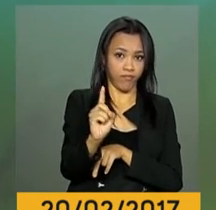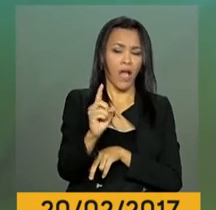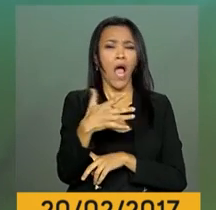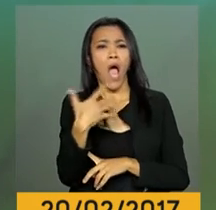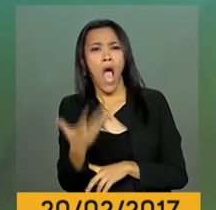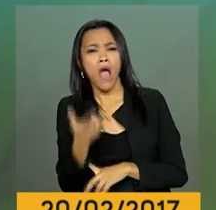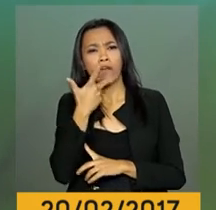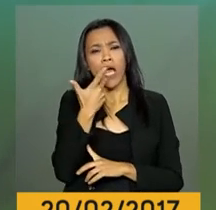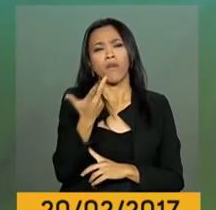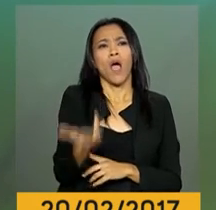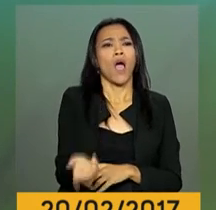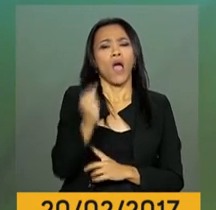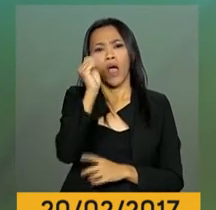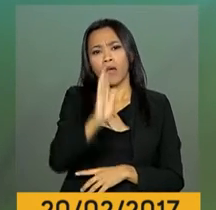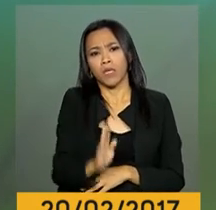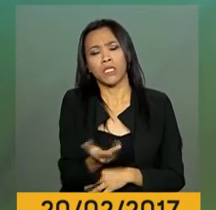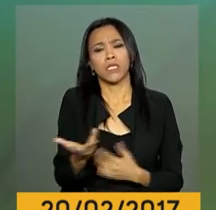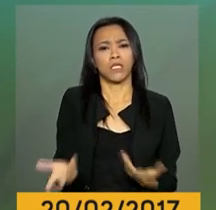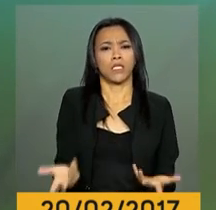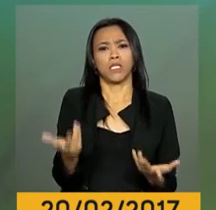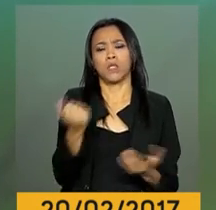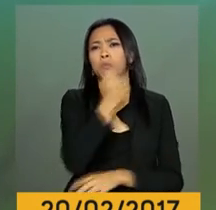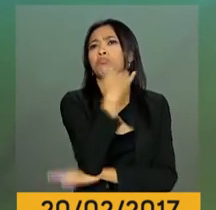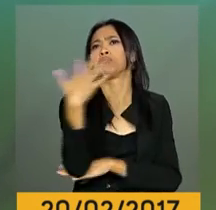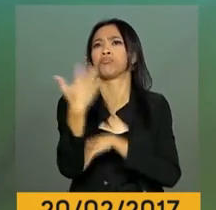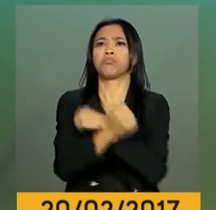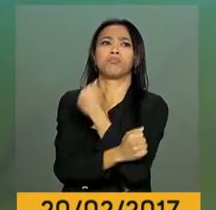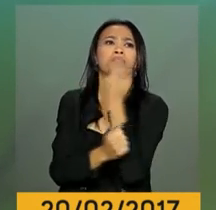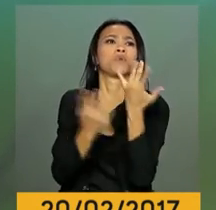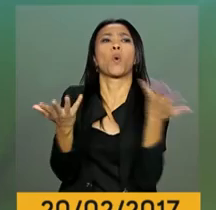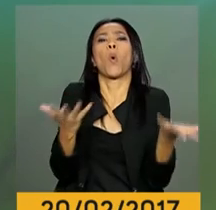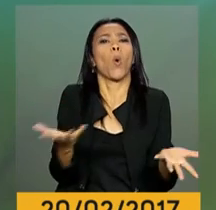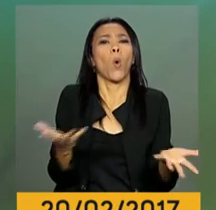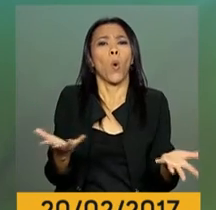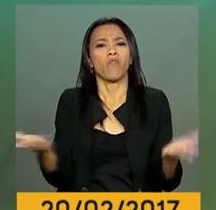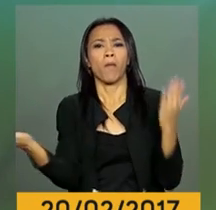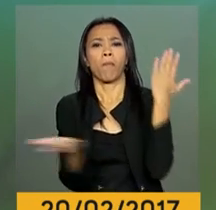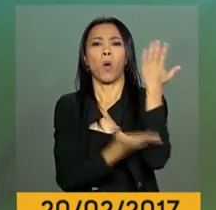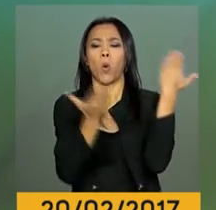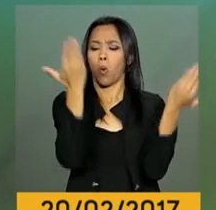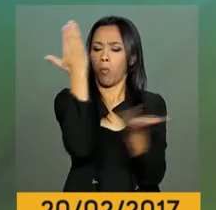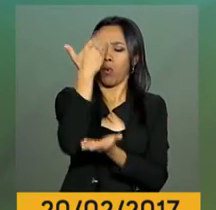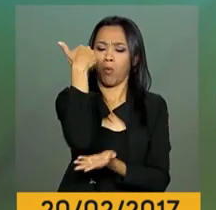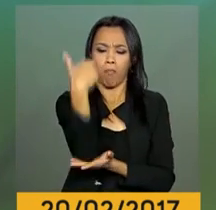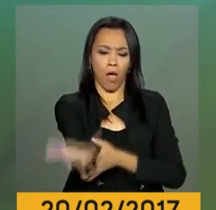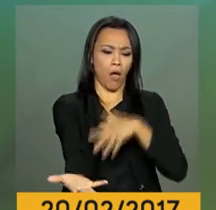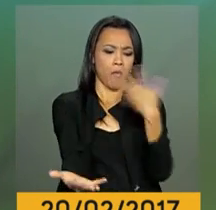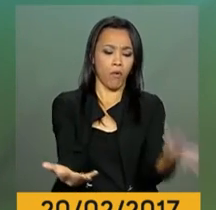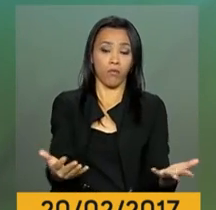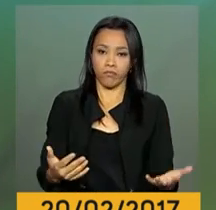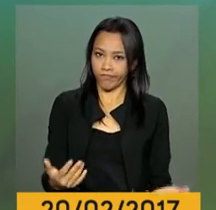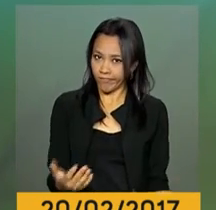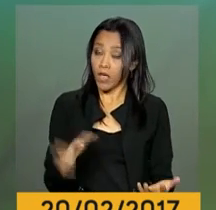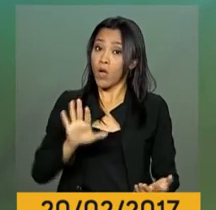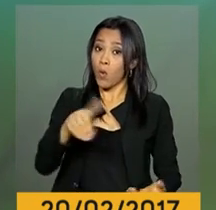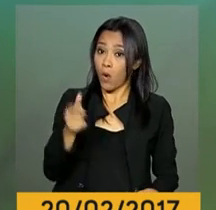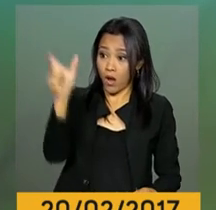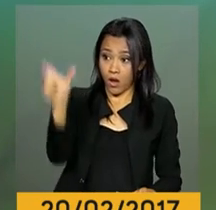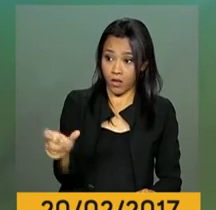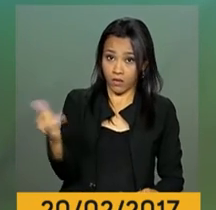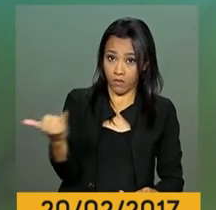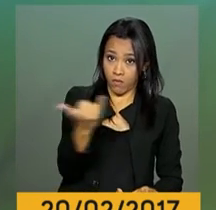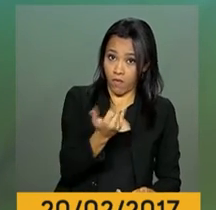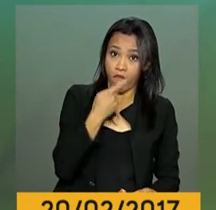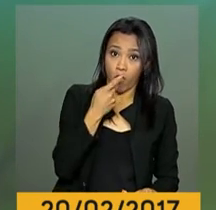olha, o Brasil, não, meio ambiente, etc., vive deteriorando o meio ambiente. Quando o Blairo me diz, e diz aqui